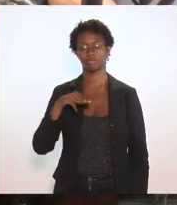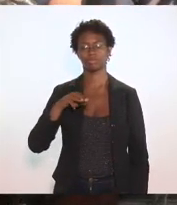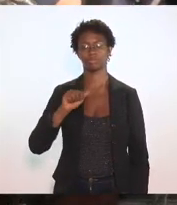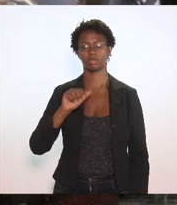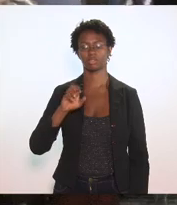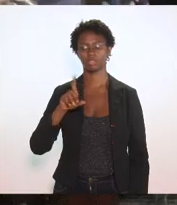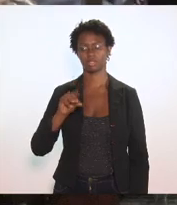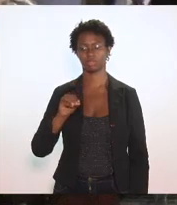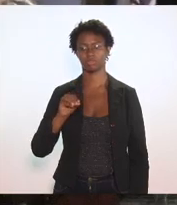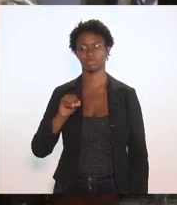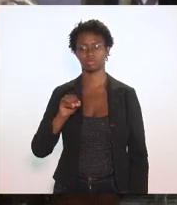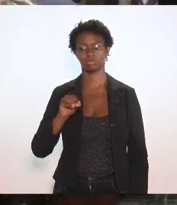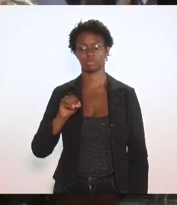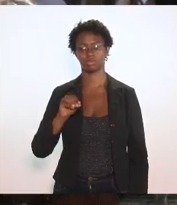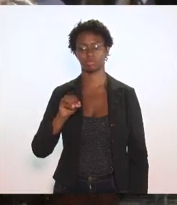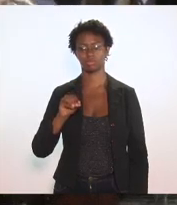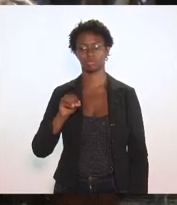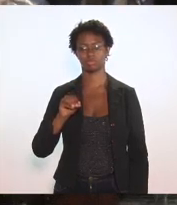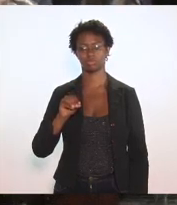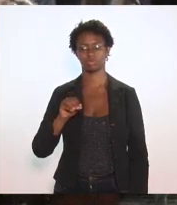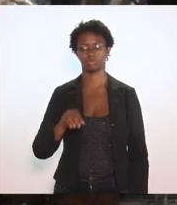Deputado Carlos Macedo.